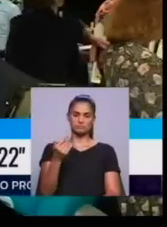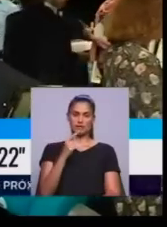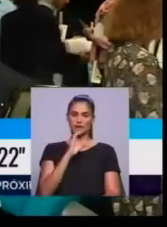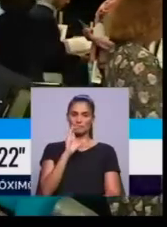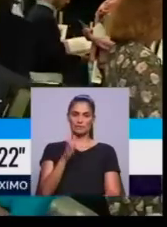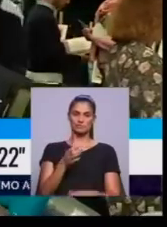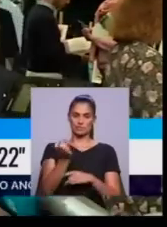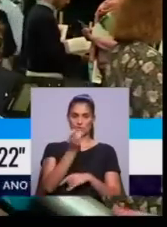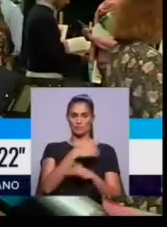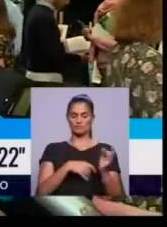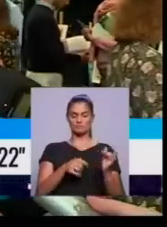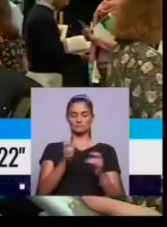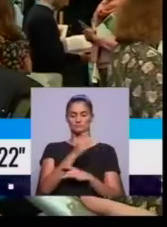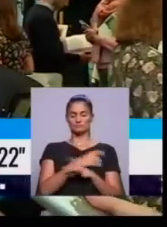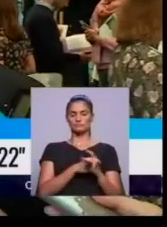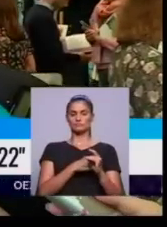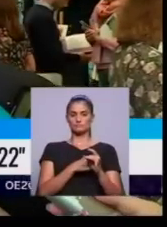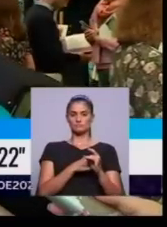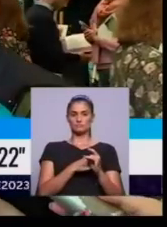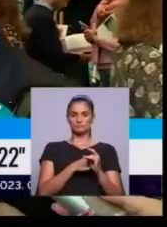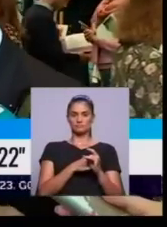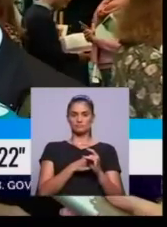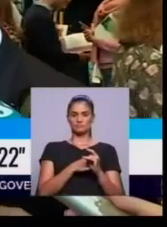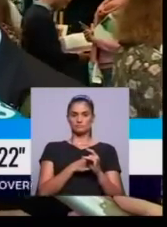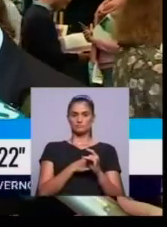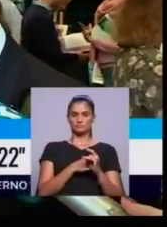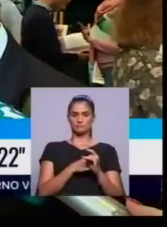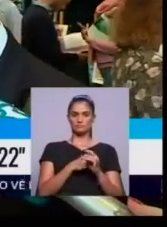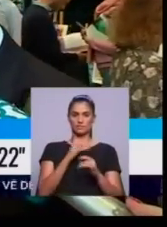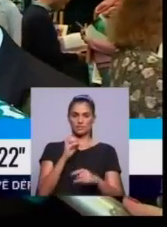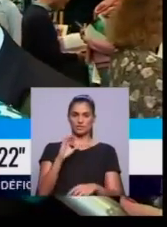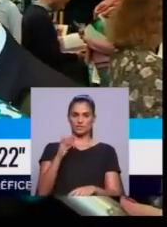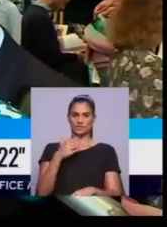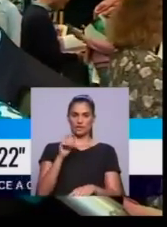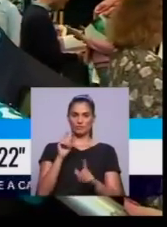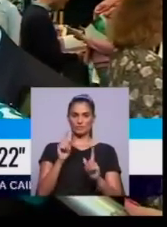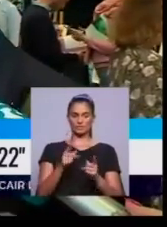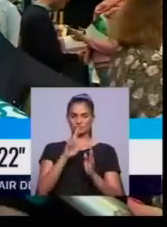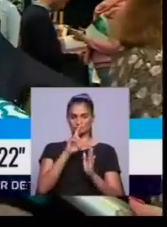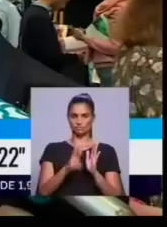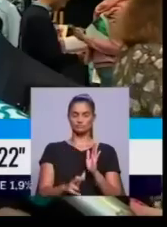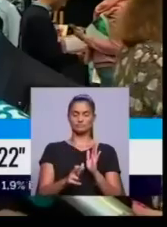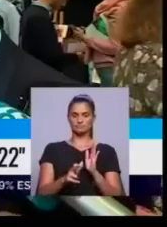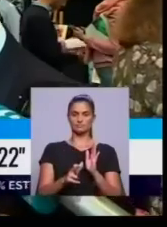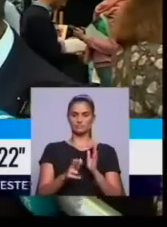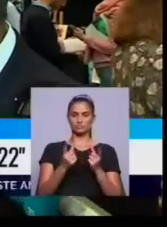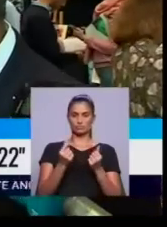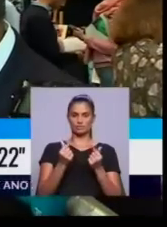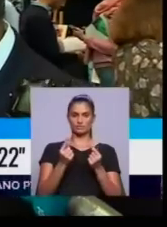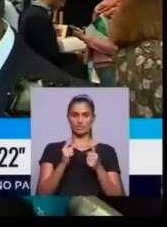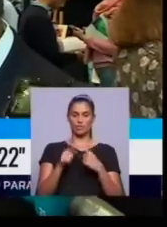na Europa ocde que já começaram a descer